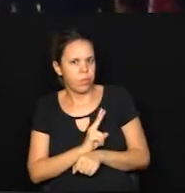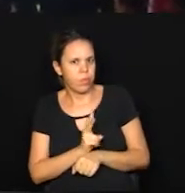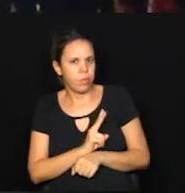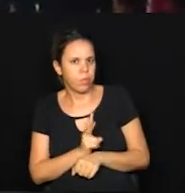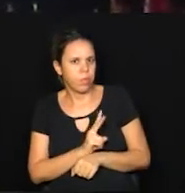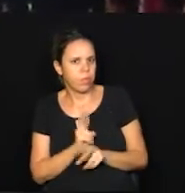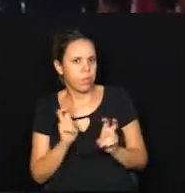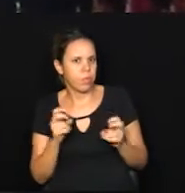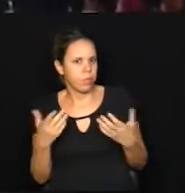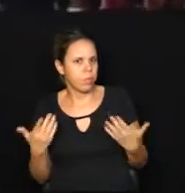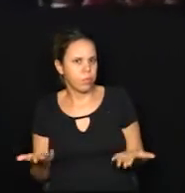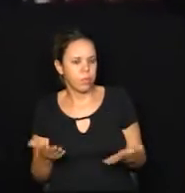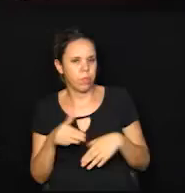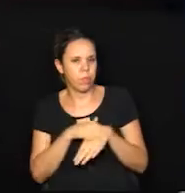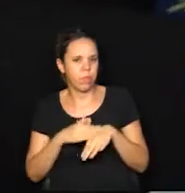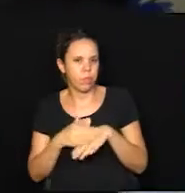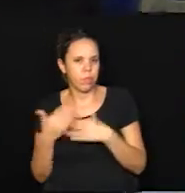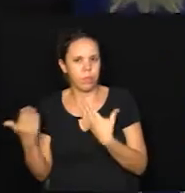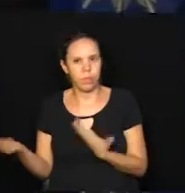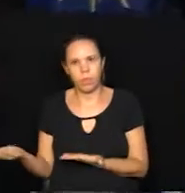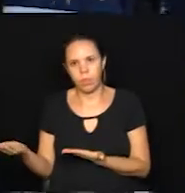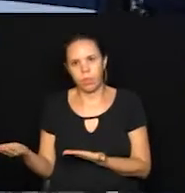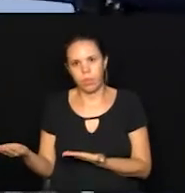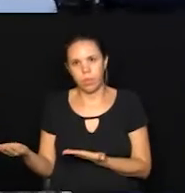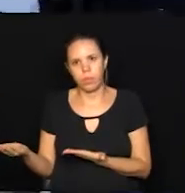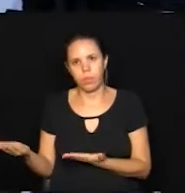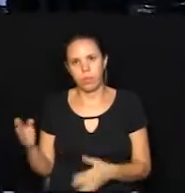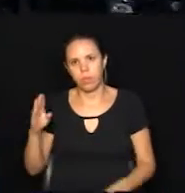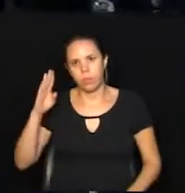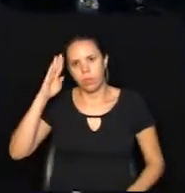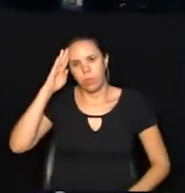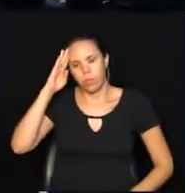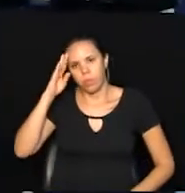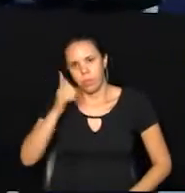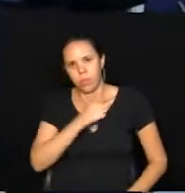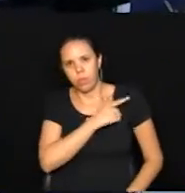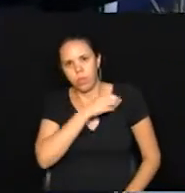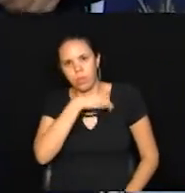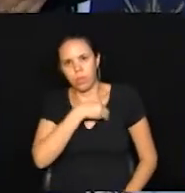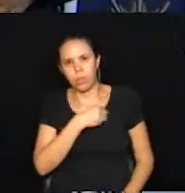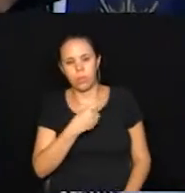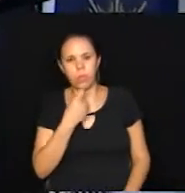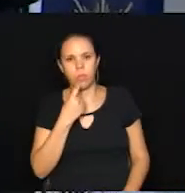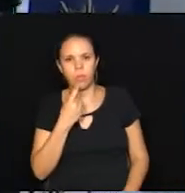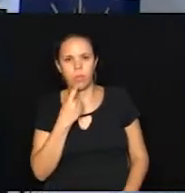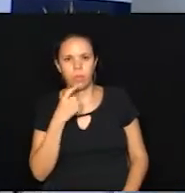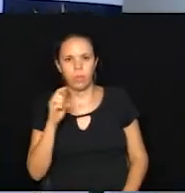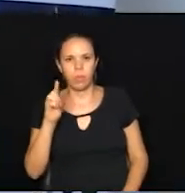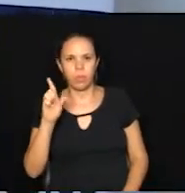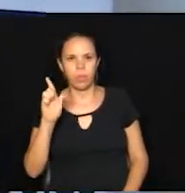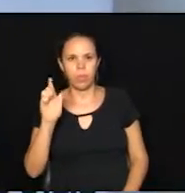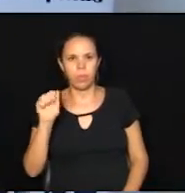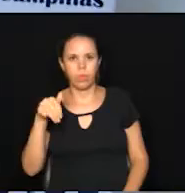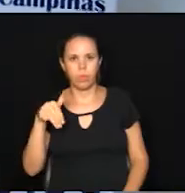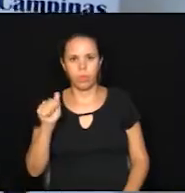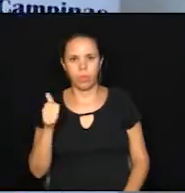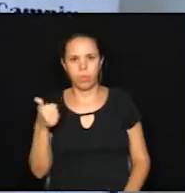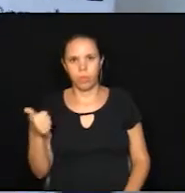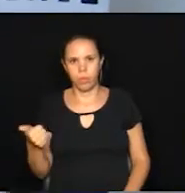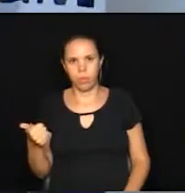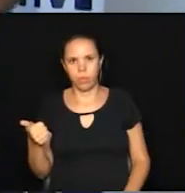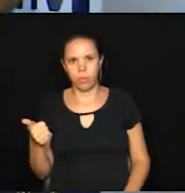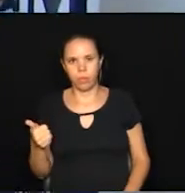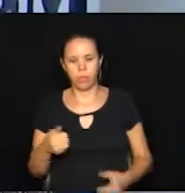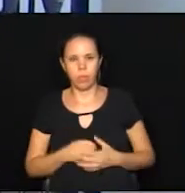esse assunto que eu converso agora com o subcomandante da Guarda Municipal de Campinas, Gama. Tudo bem, subcomandante? Tudo